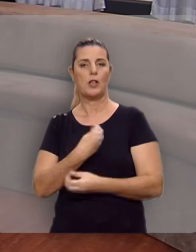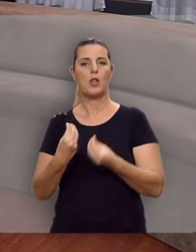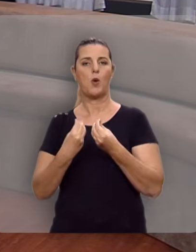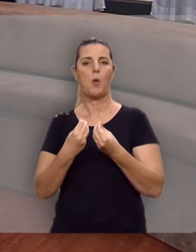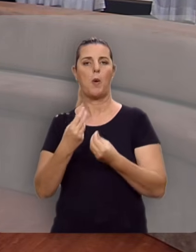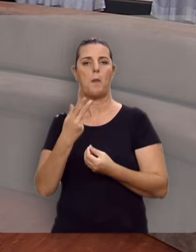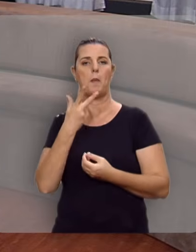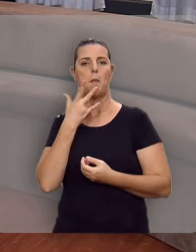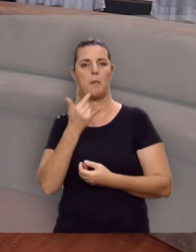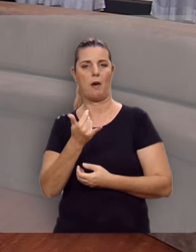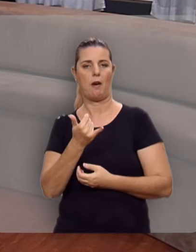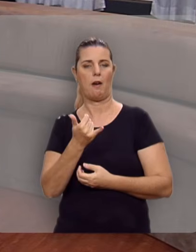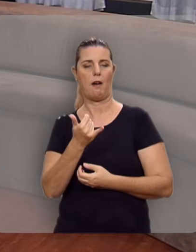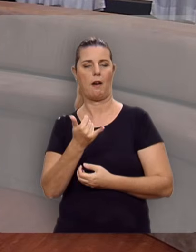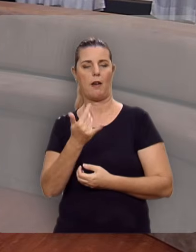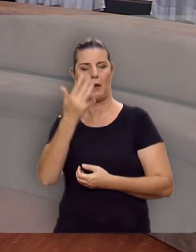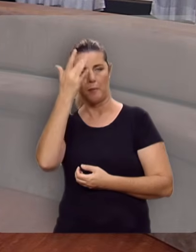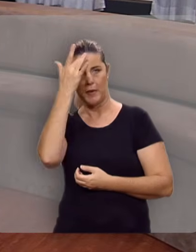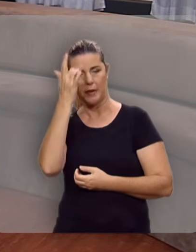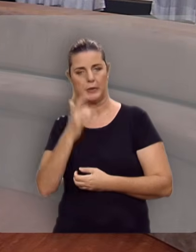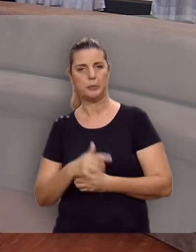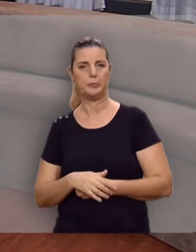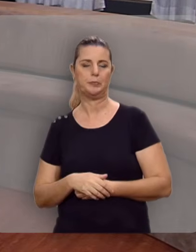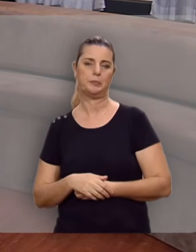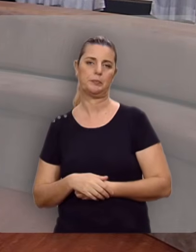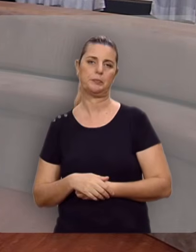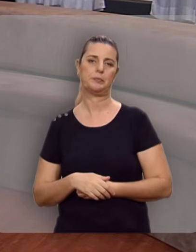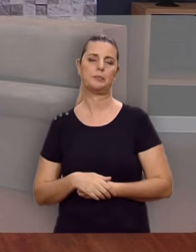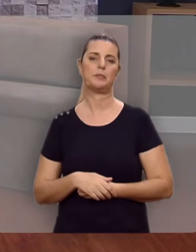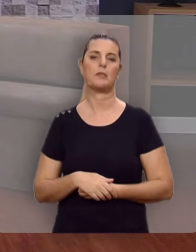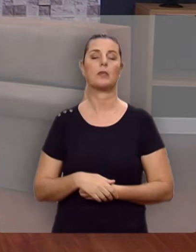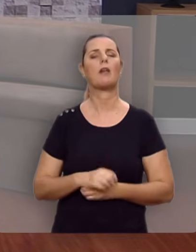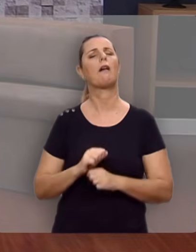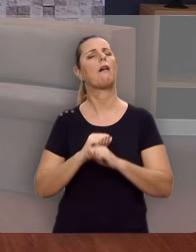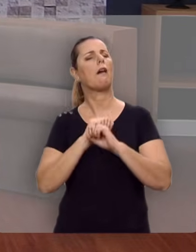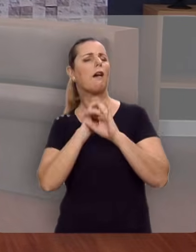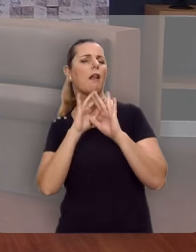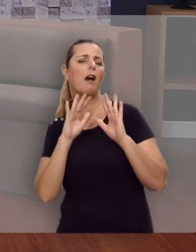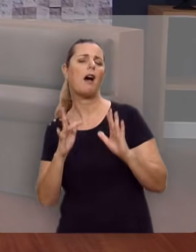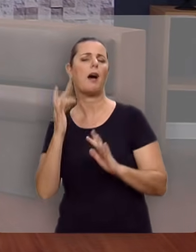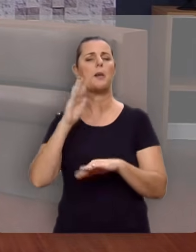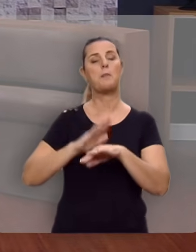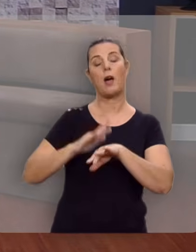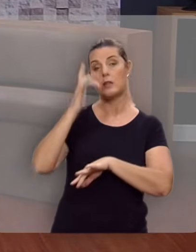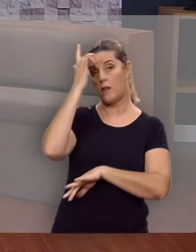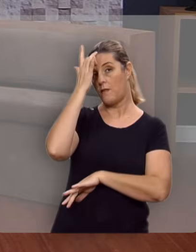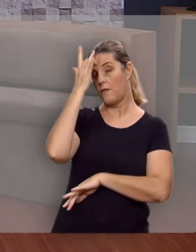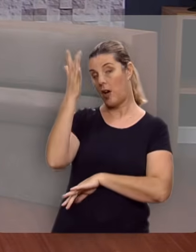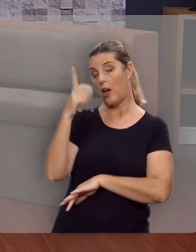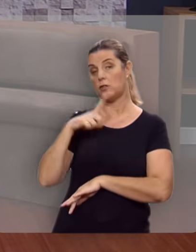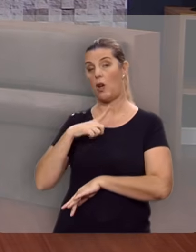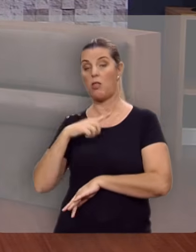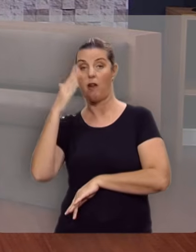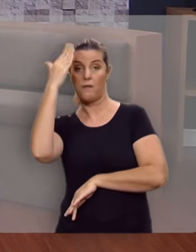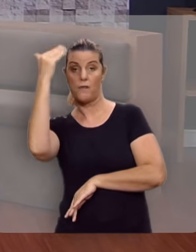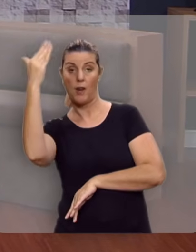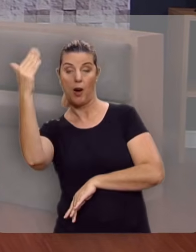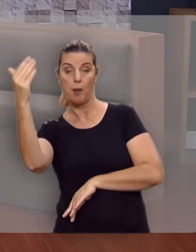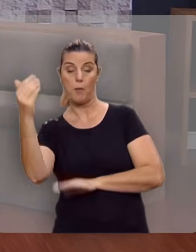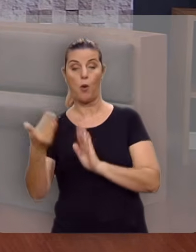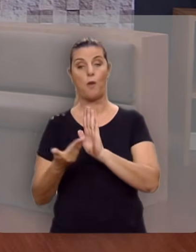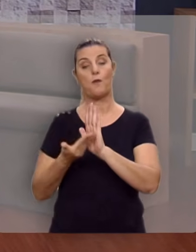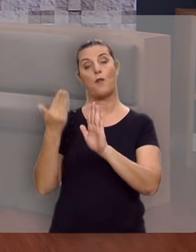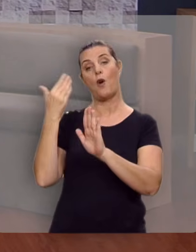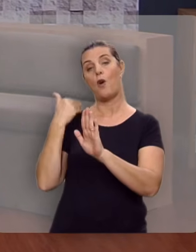de paternidade amanhã. É claro que é mais fácil ter sucesso fora